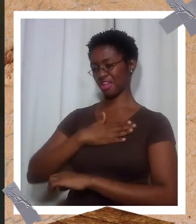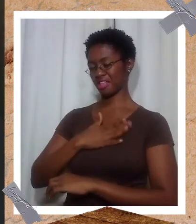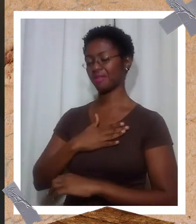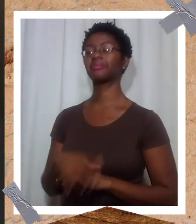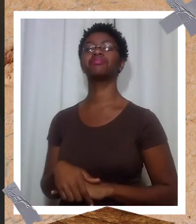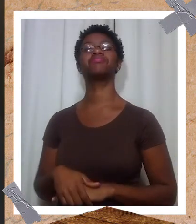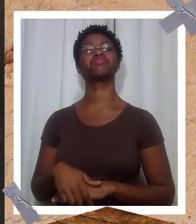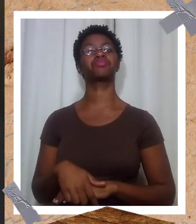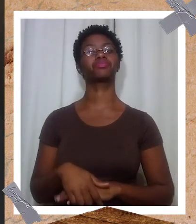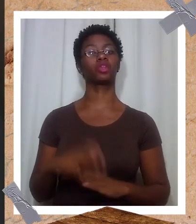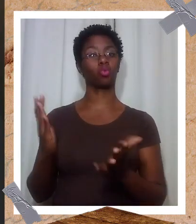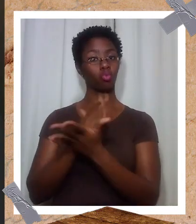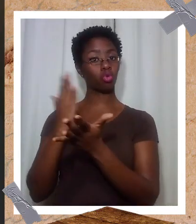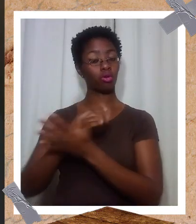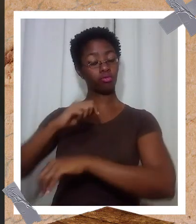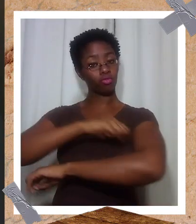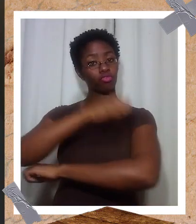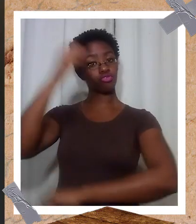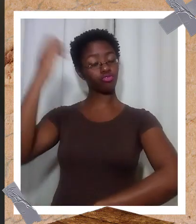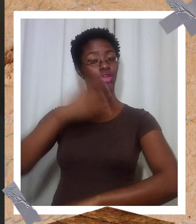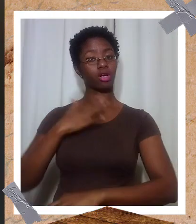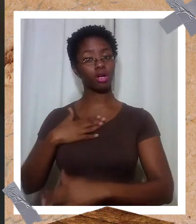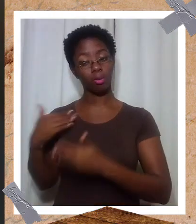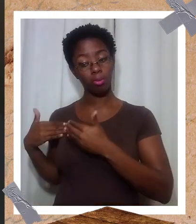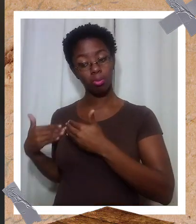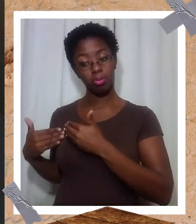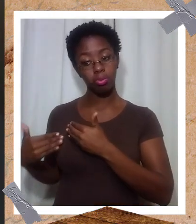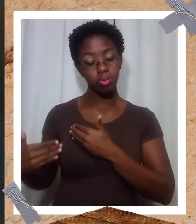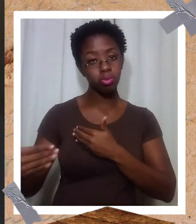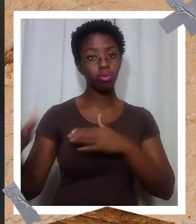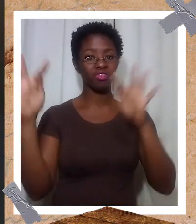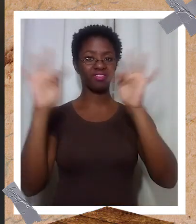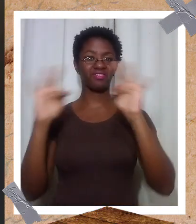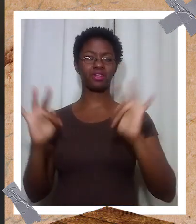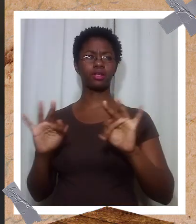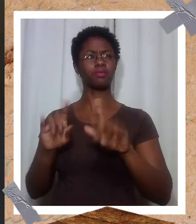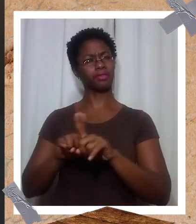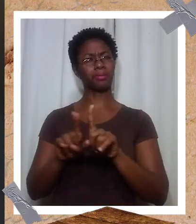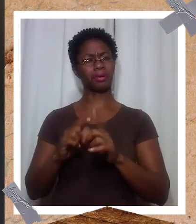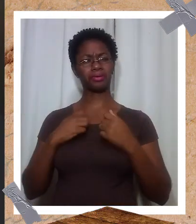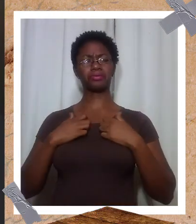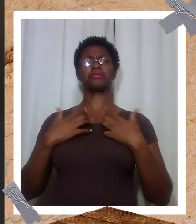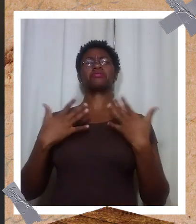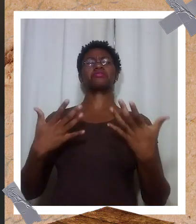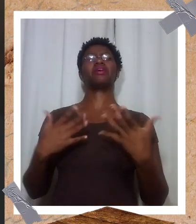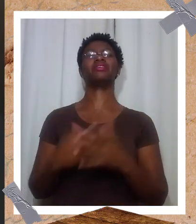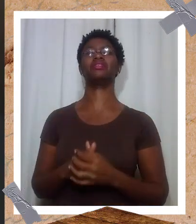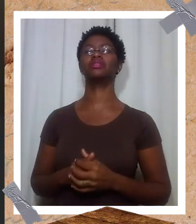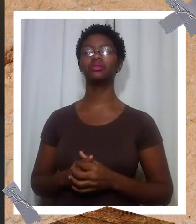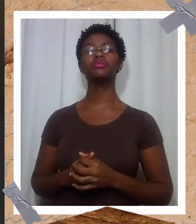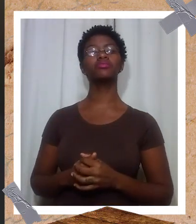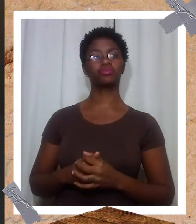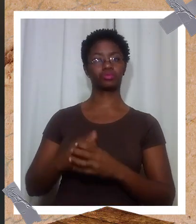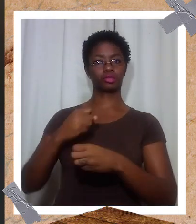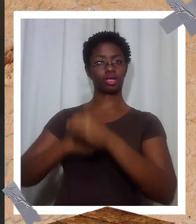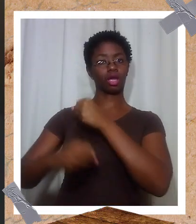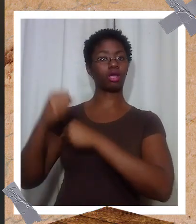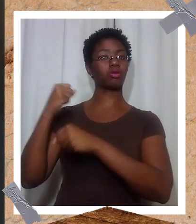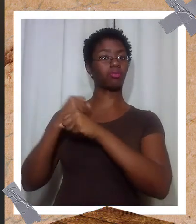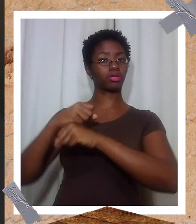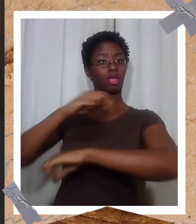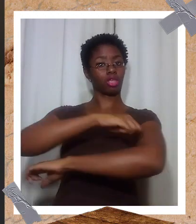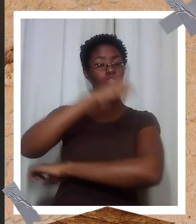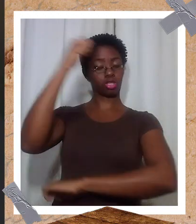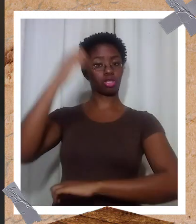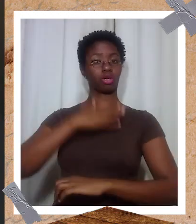ele vem trilhando uma trajetória assim que eu fico muito feliz e um pouquinho assustado, né? Já no ano passado, Da Minha